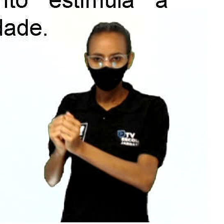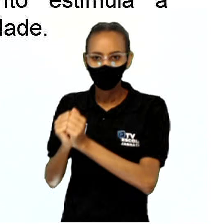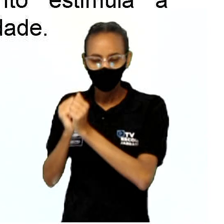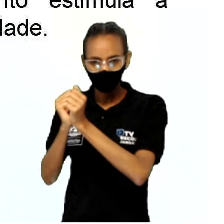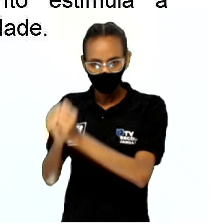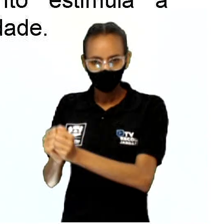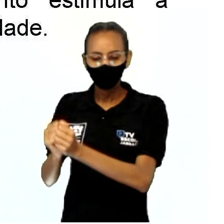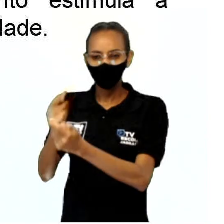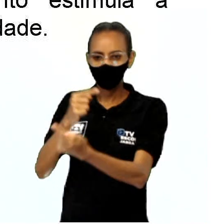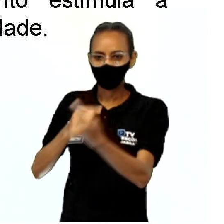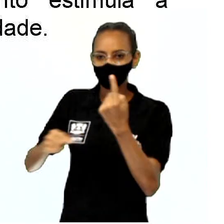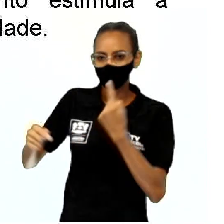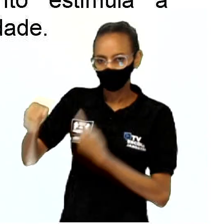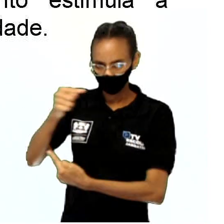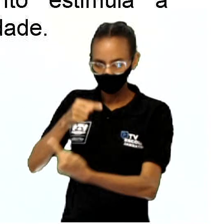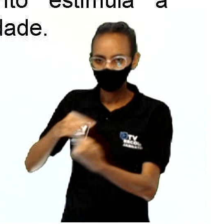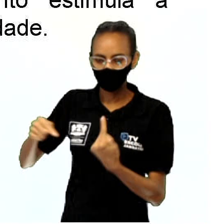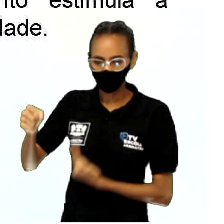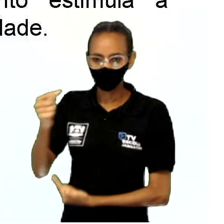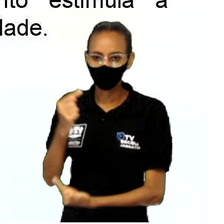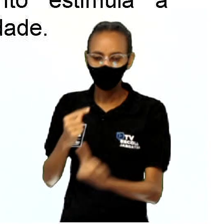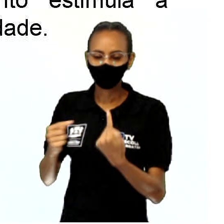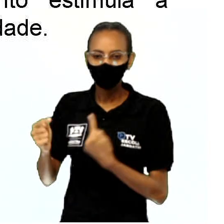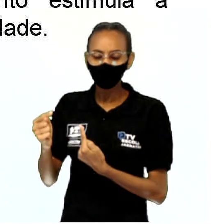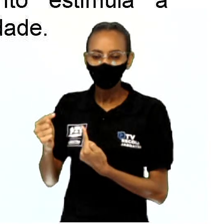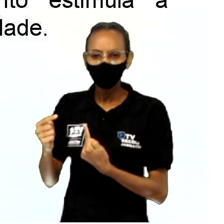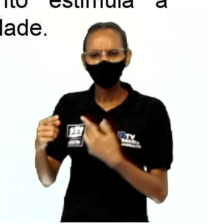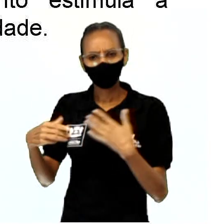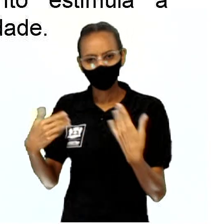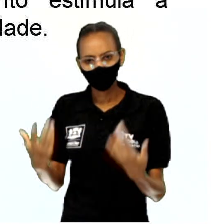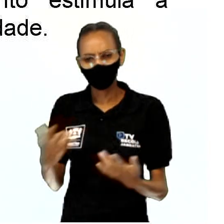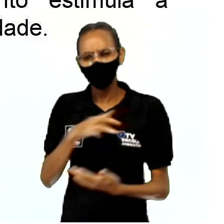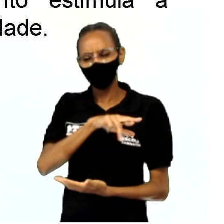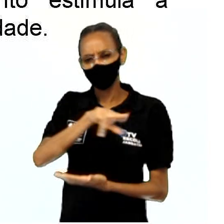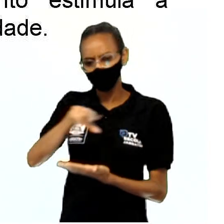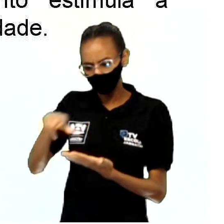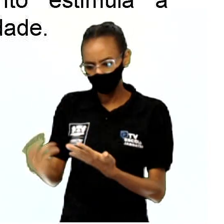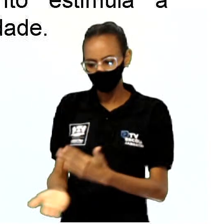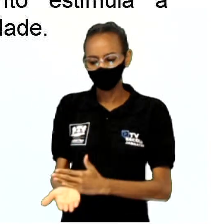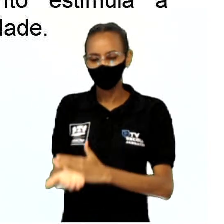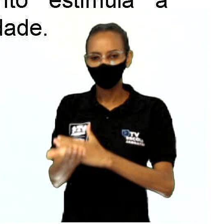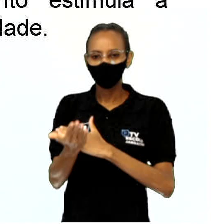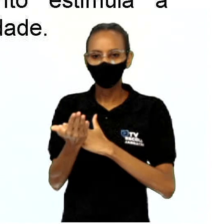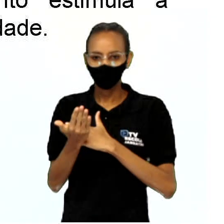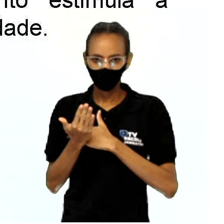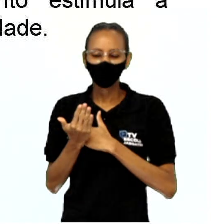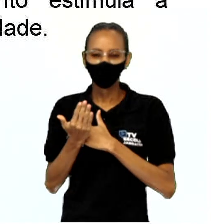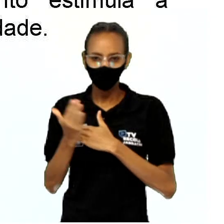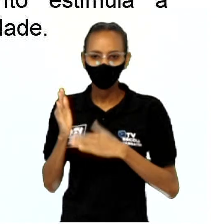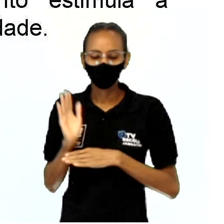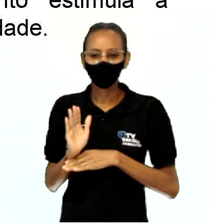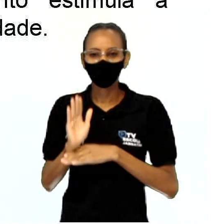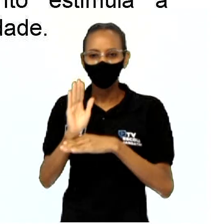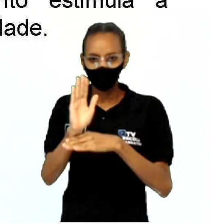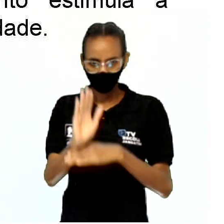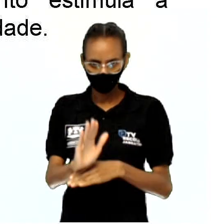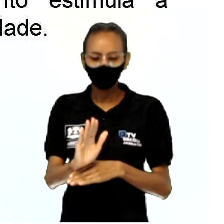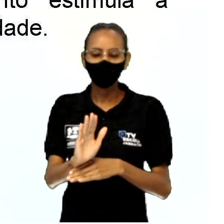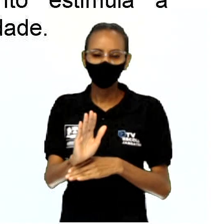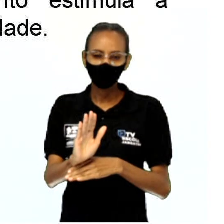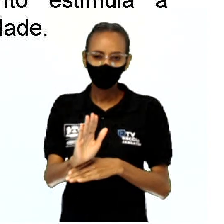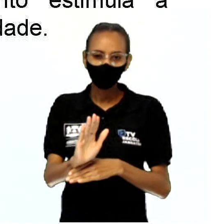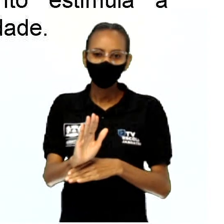de coletividade, ok? Então, são benefícios que nós podemos dizer que está